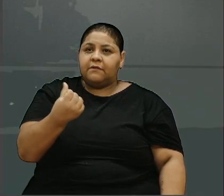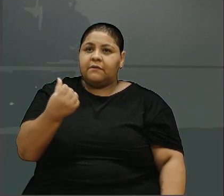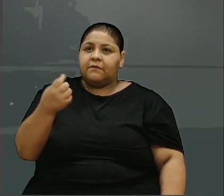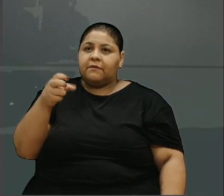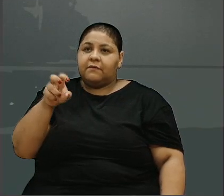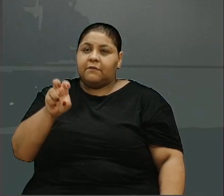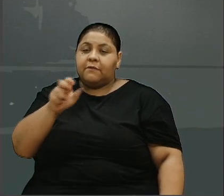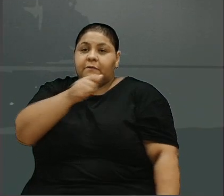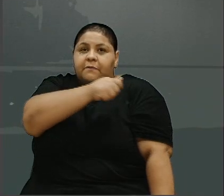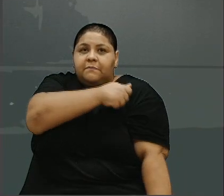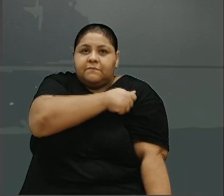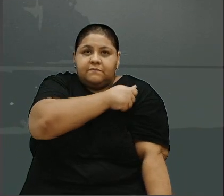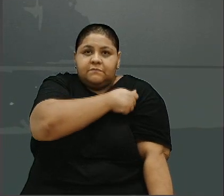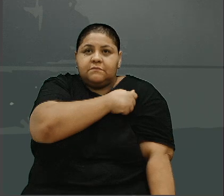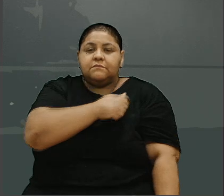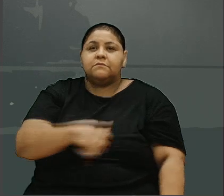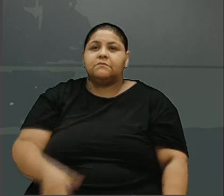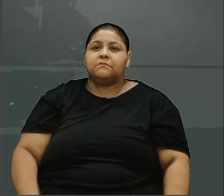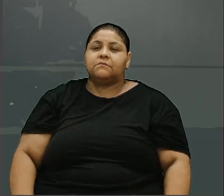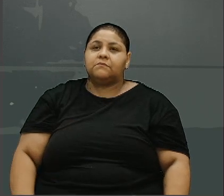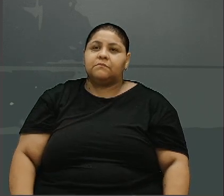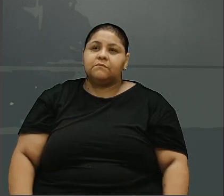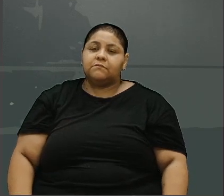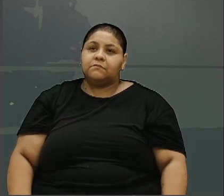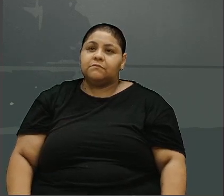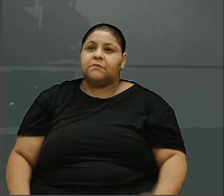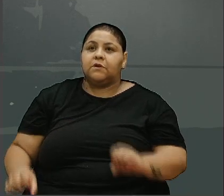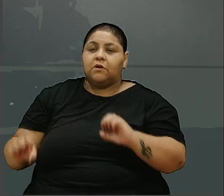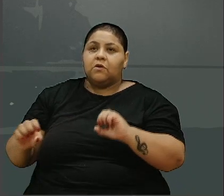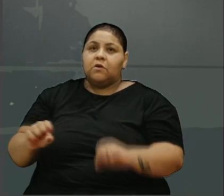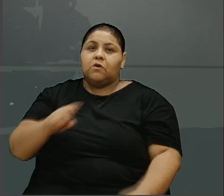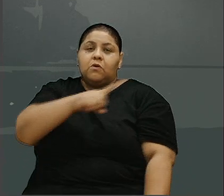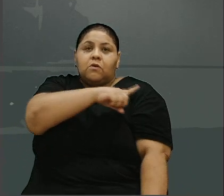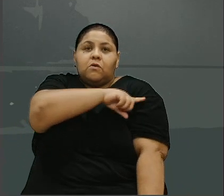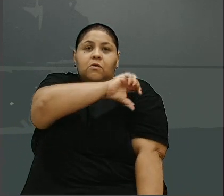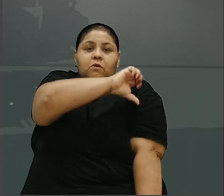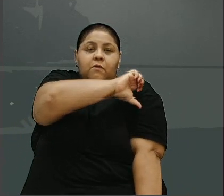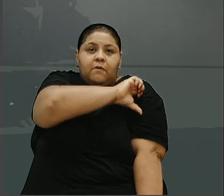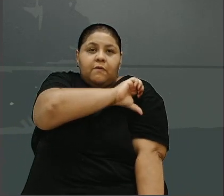5.365 alunos. O ensino fundamental agrega